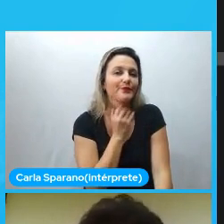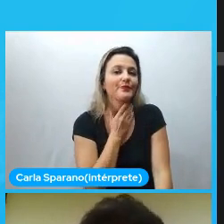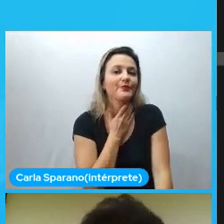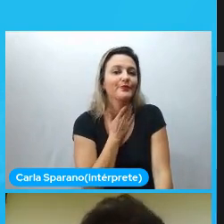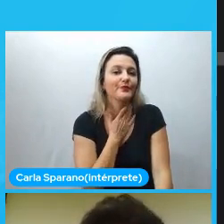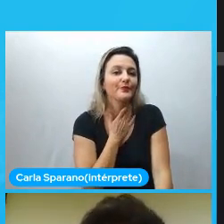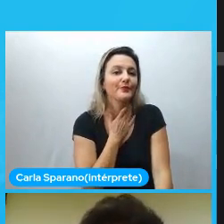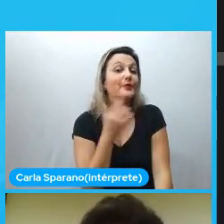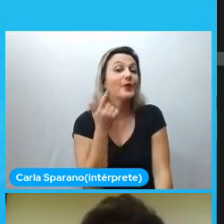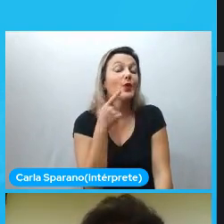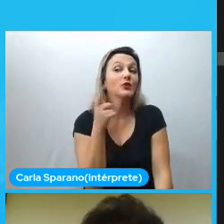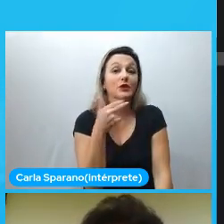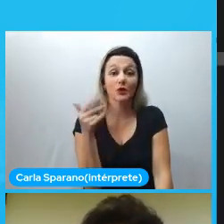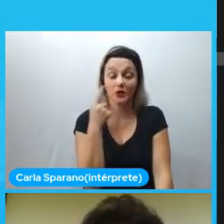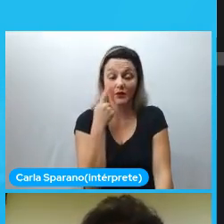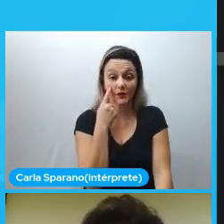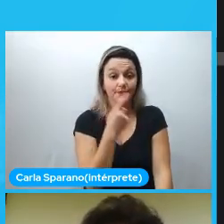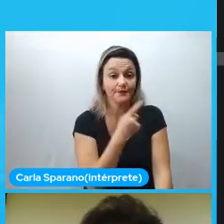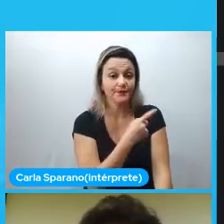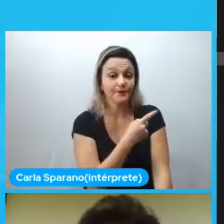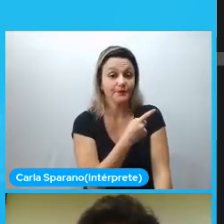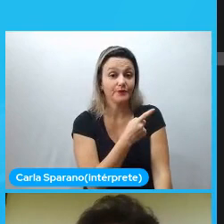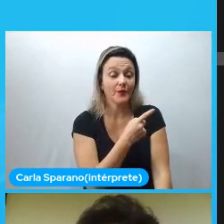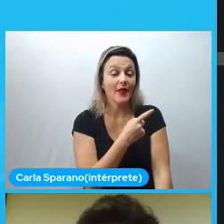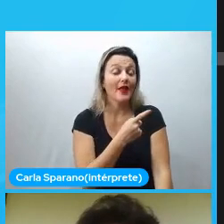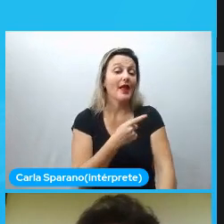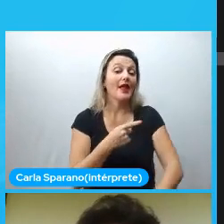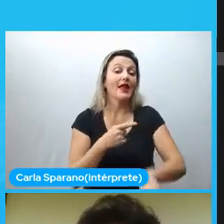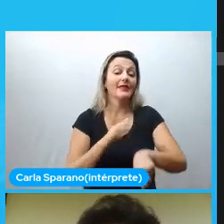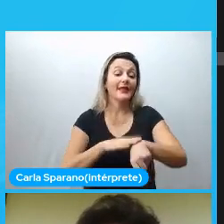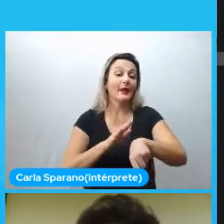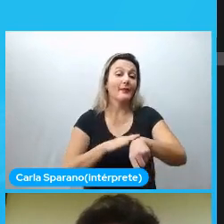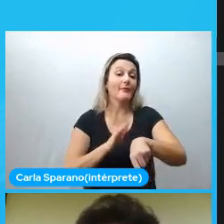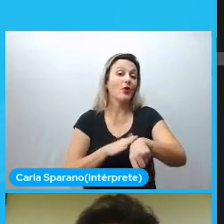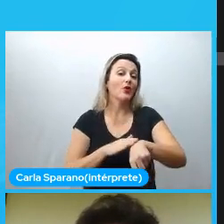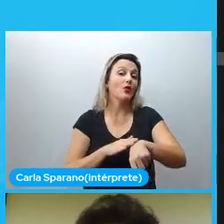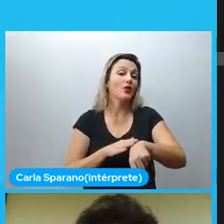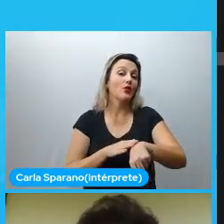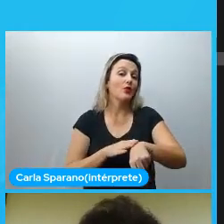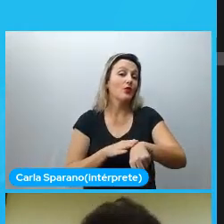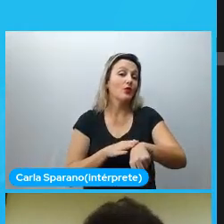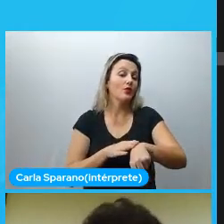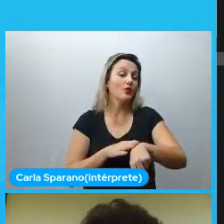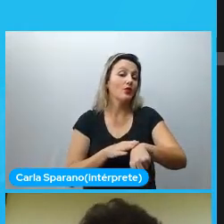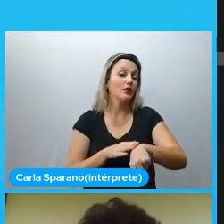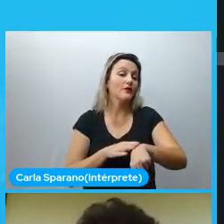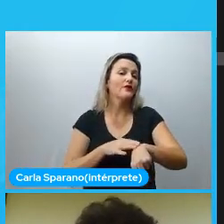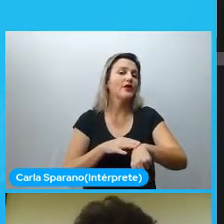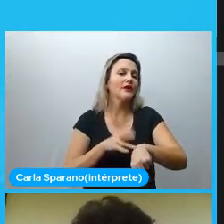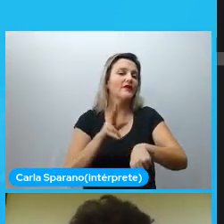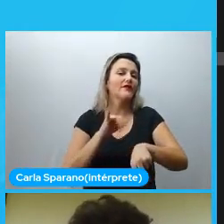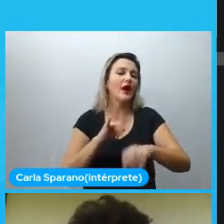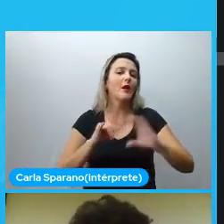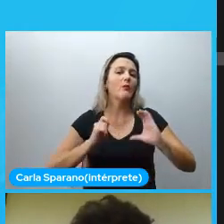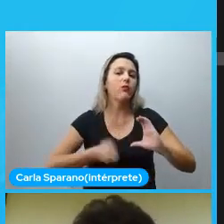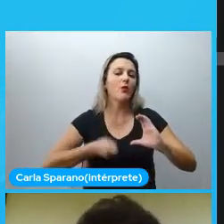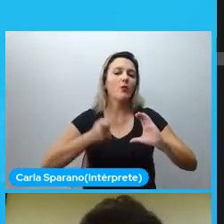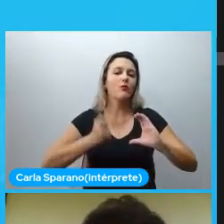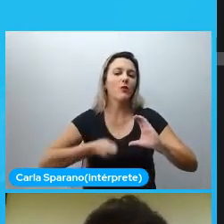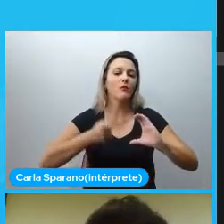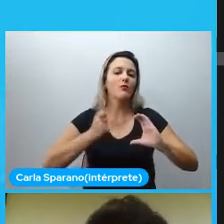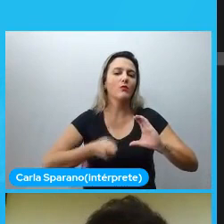Ah, uma outra coisa. Aqui a duração da nota, eu posso passar esse rest aqui. Então, por exemplo.